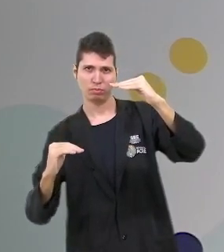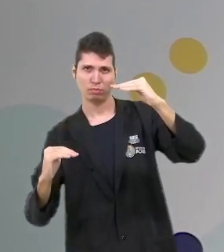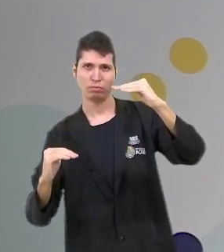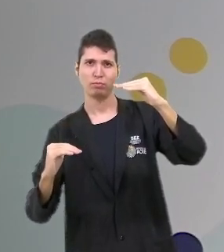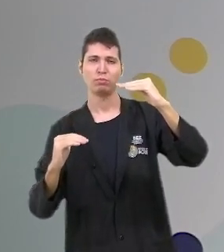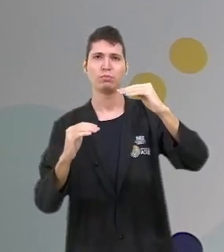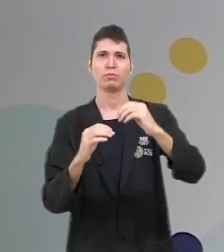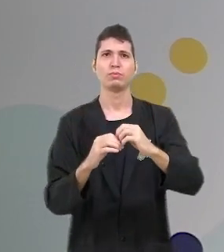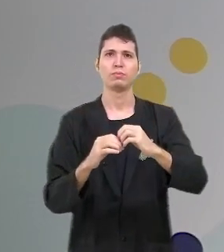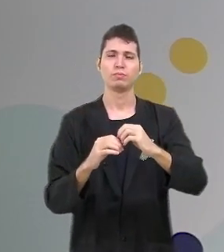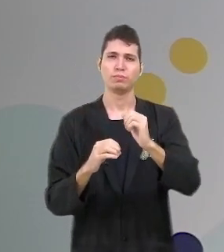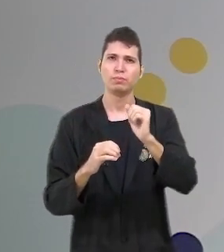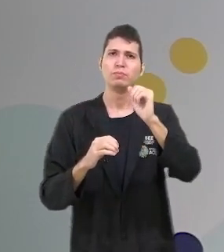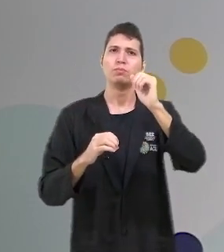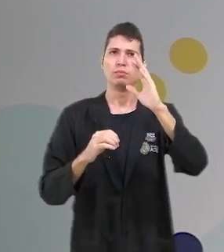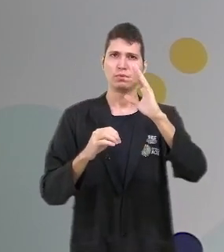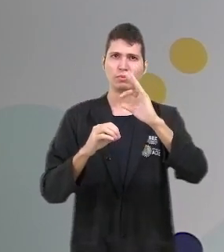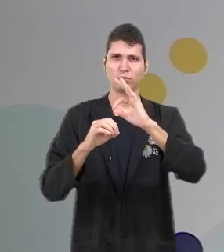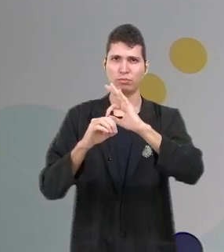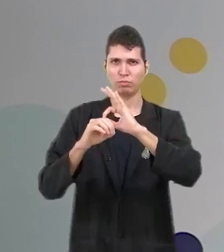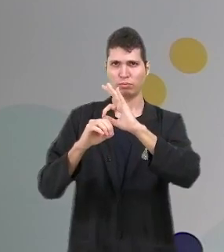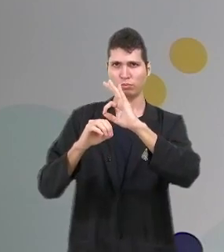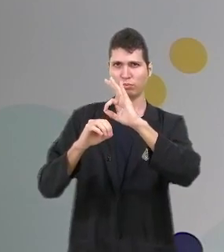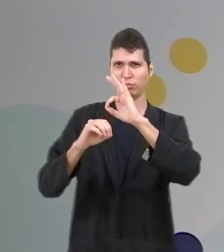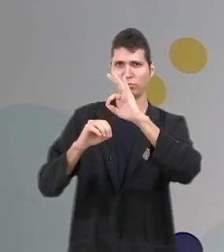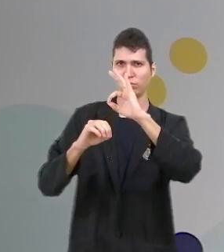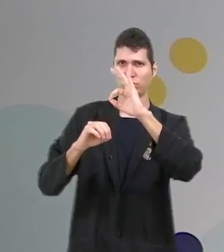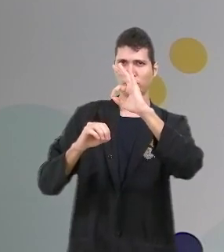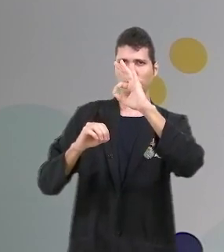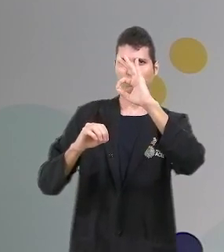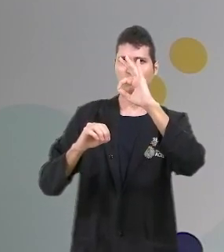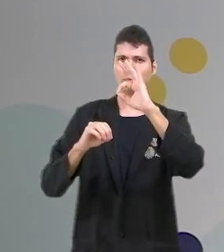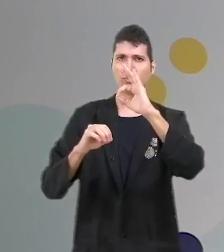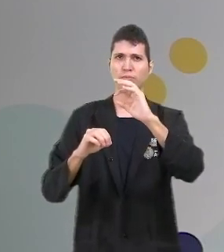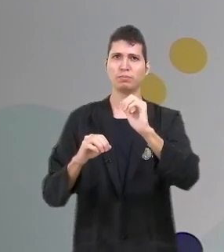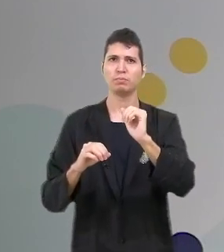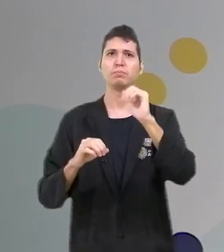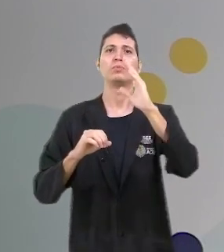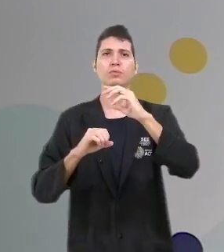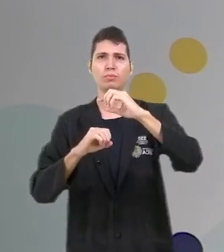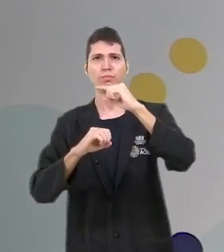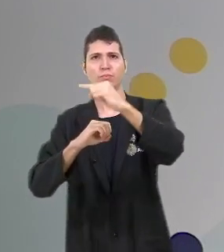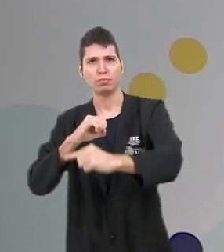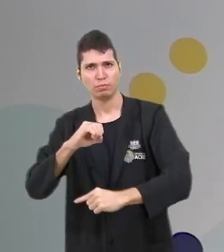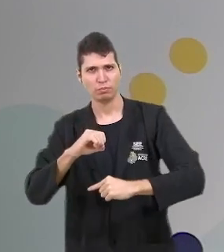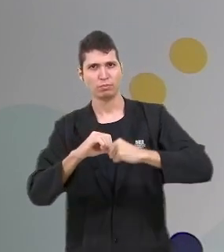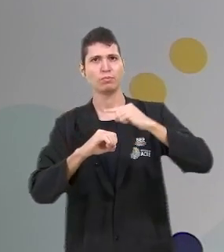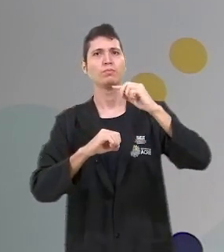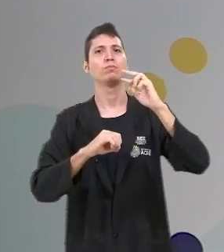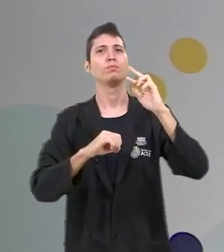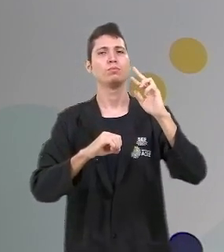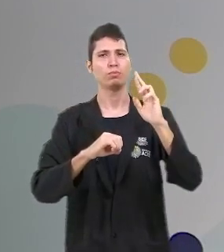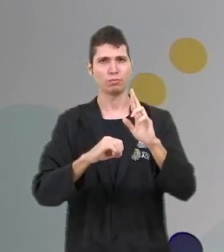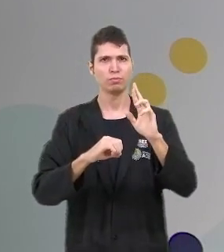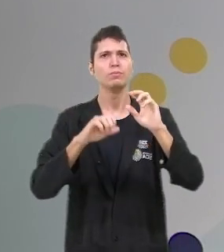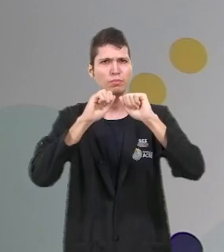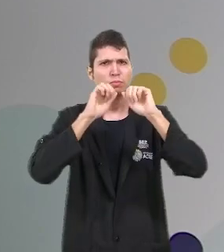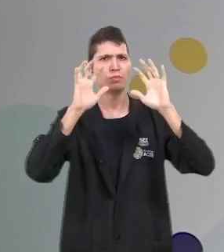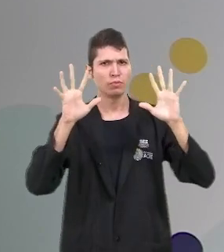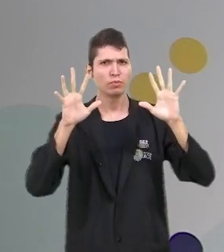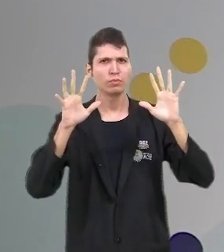distante, tá, maior vai ser o seu raio atômico. Ficou entendido? Esclarecido aí para todos